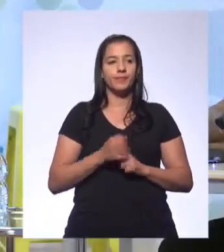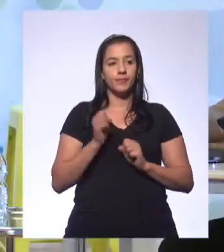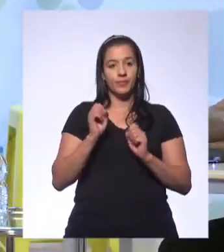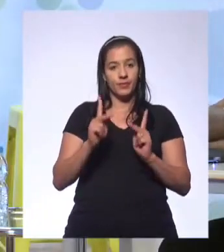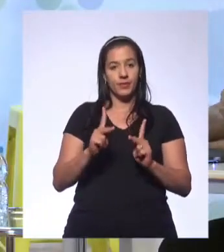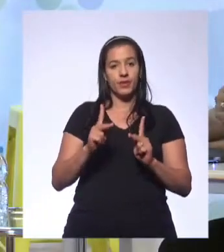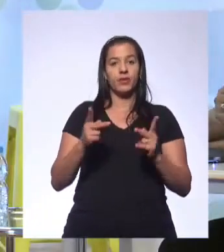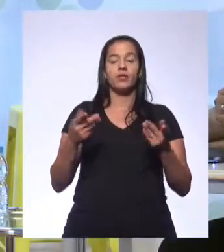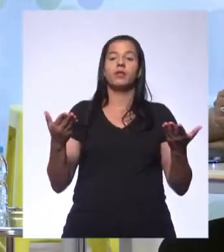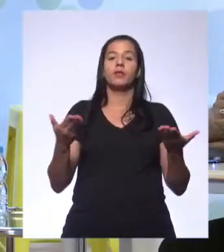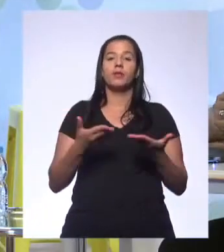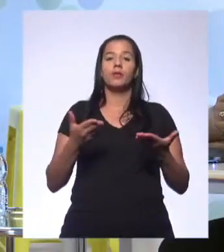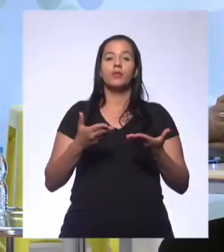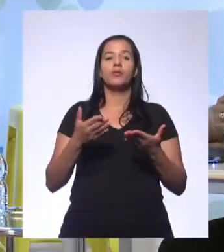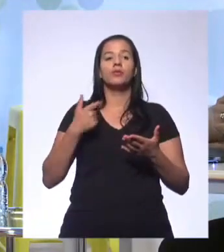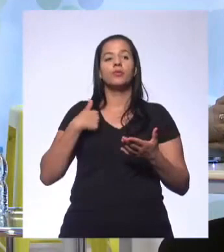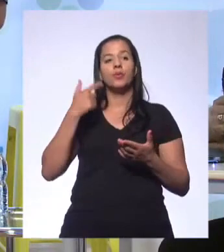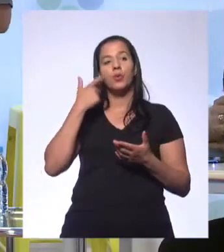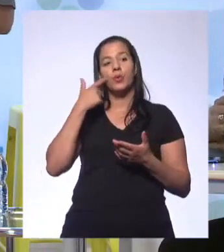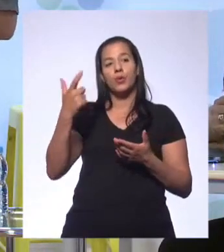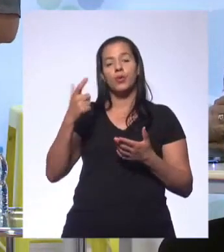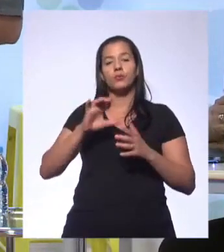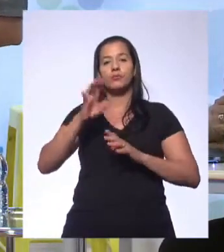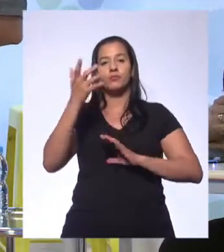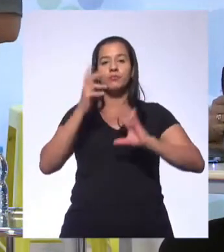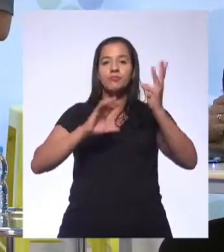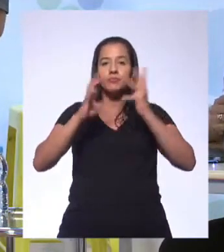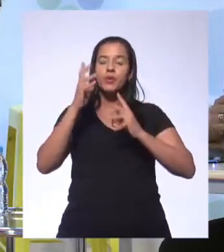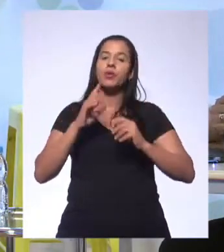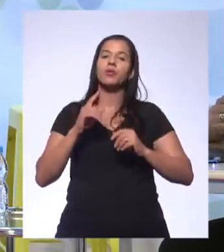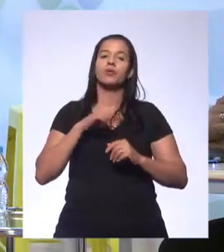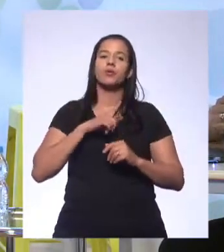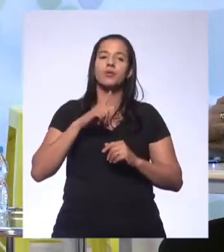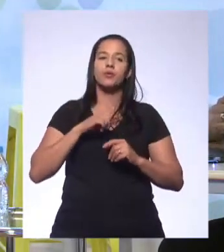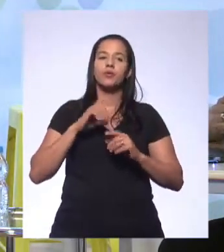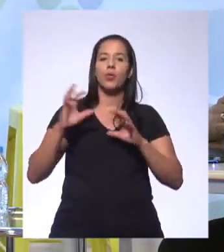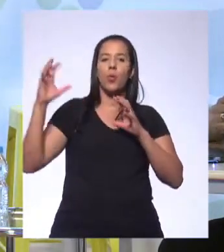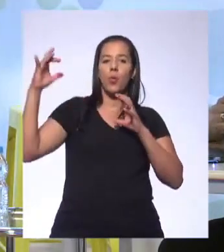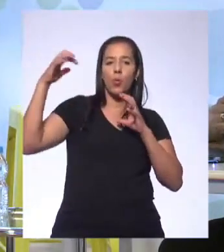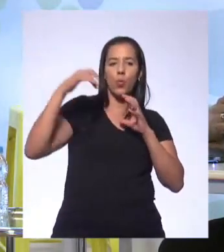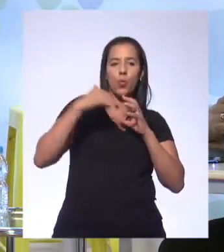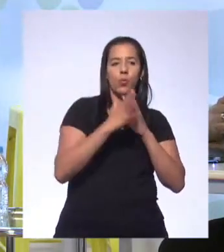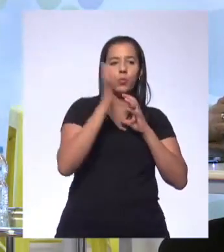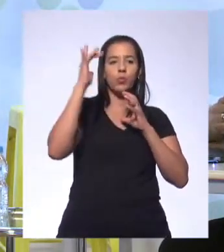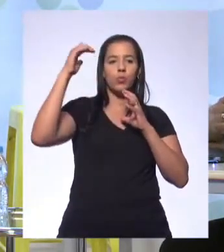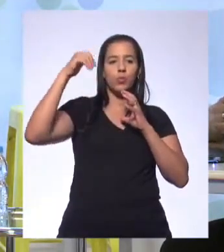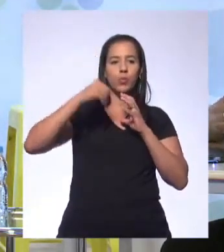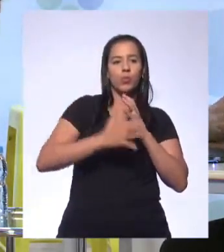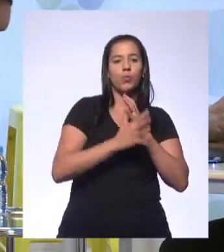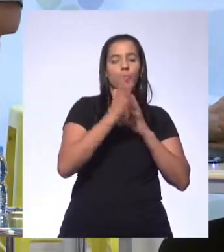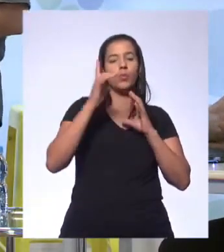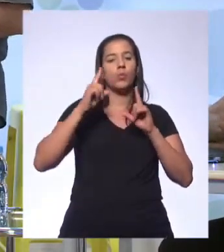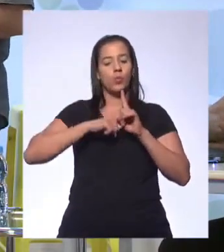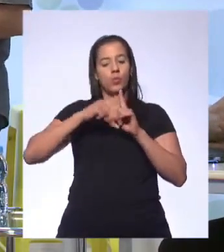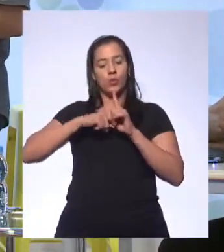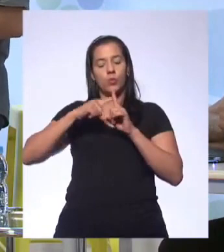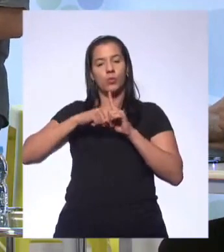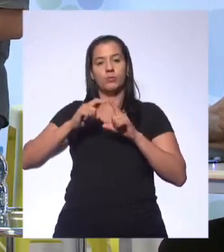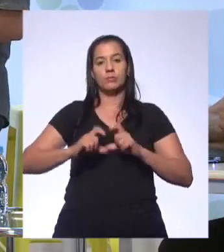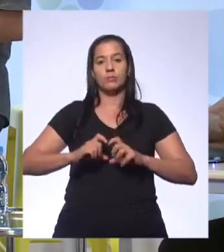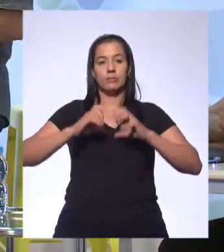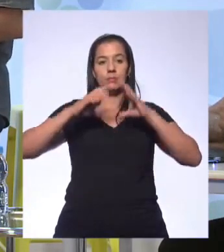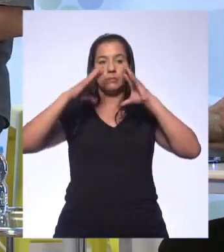ok? Portanto, aí nós temos essas consequências. O efeito estufa, ocorre o aquecimento